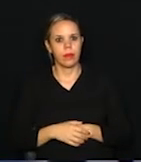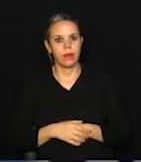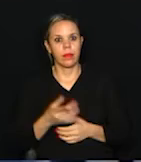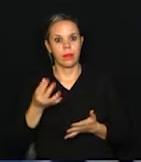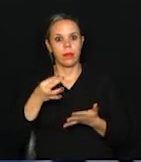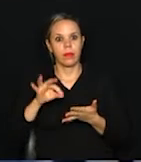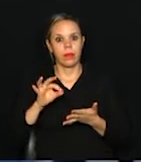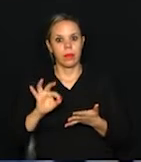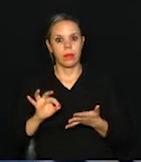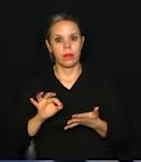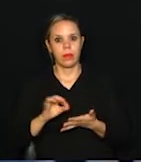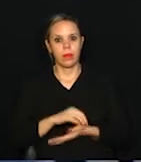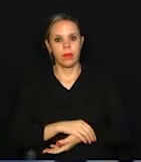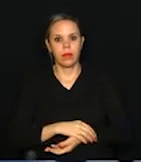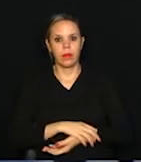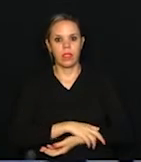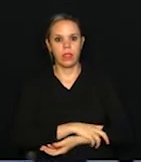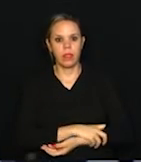aqui.